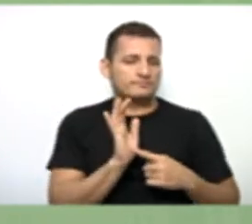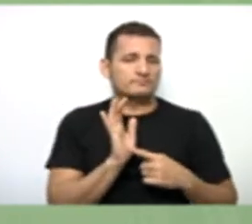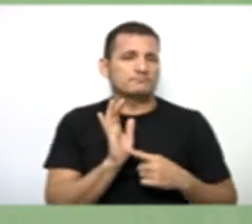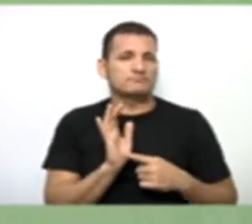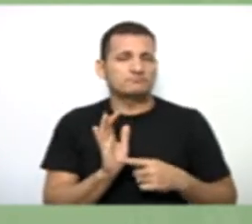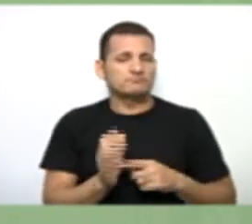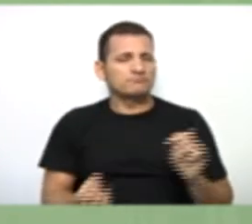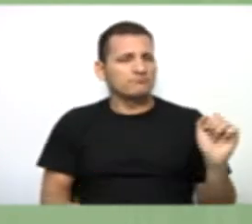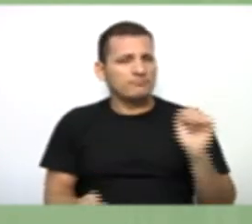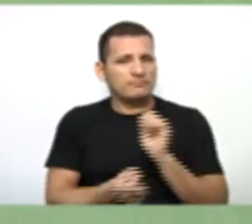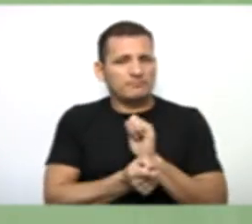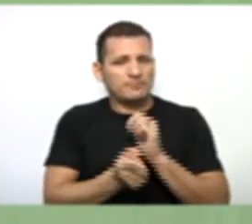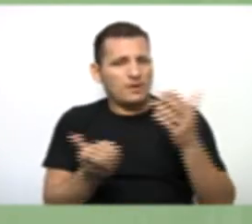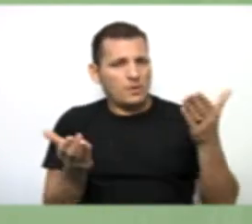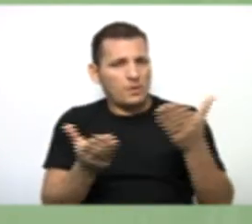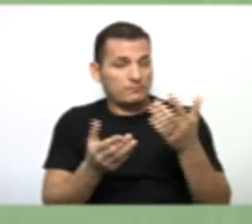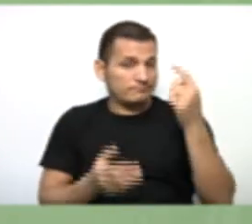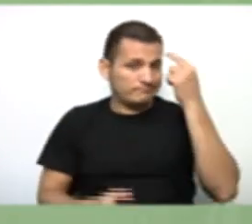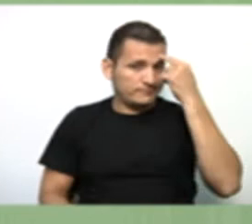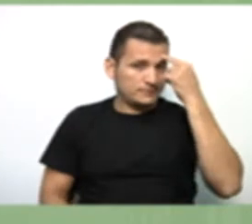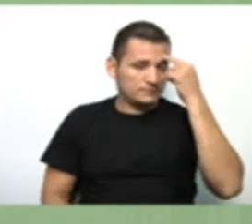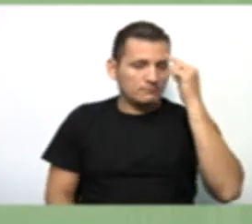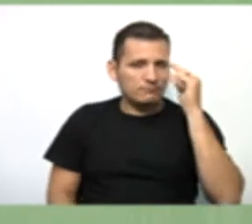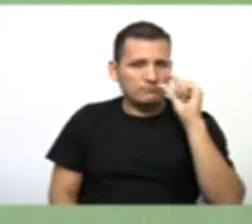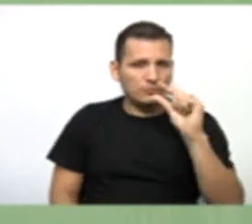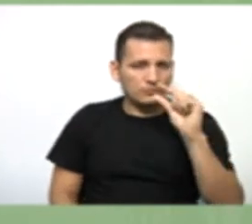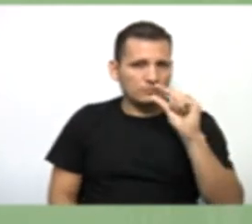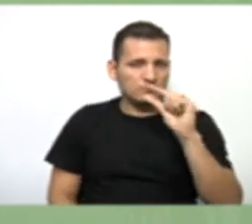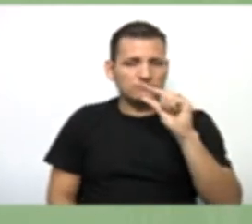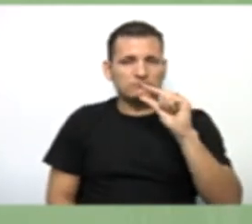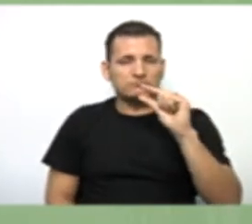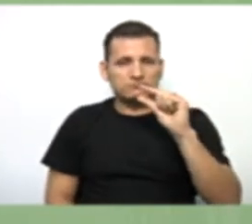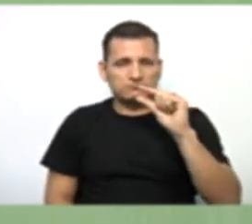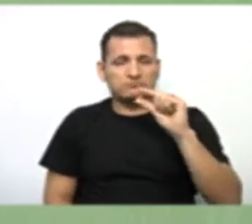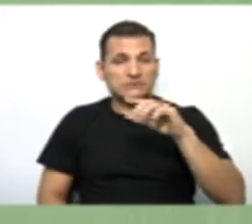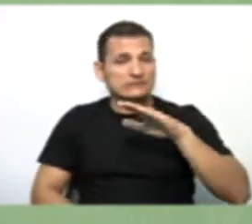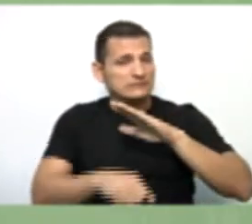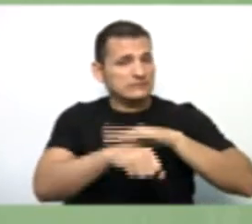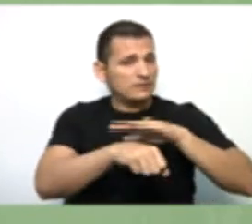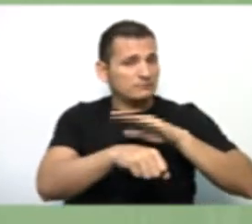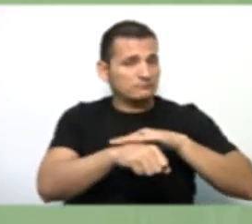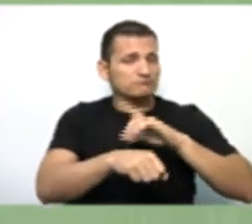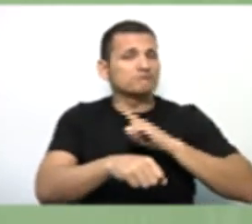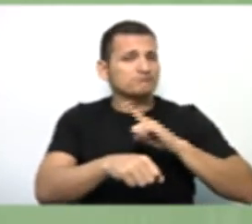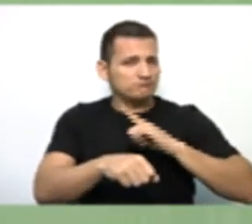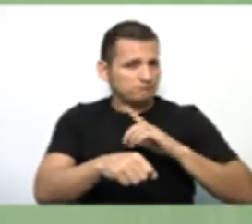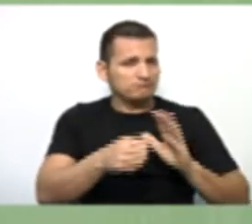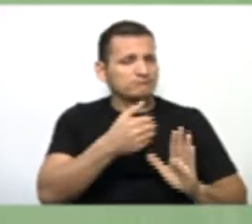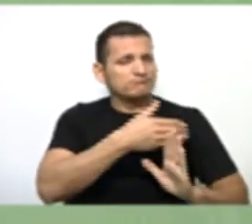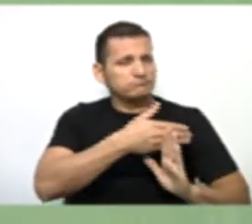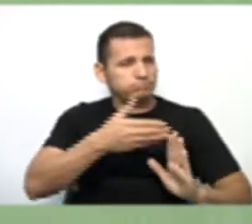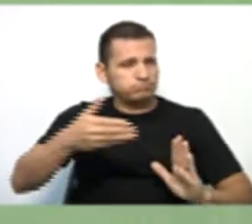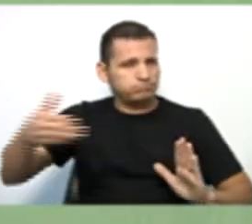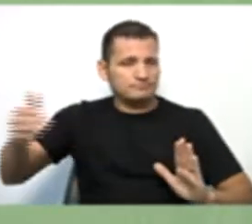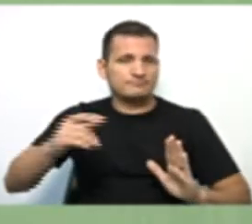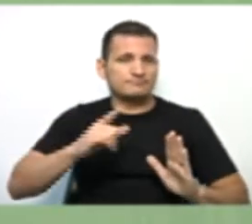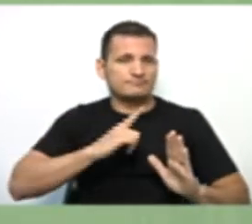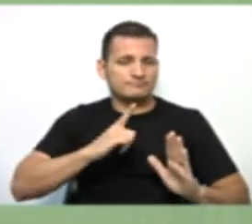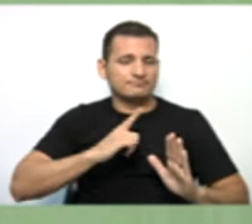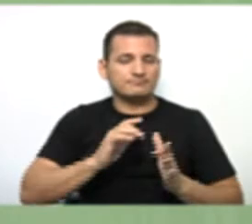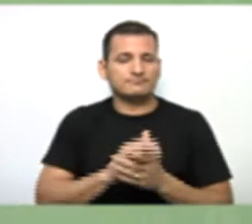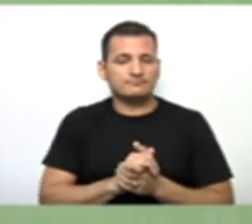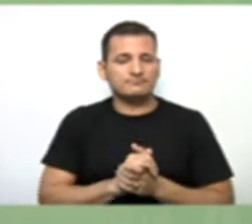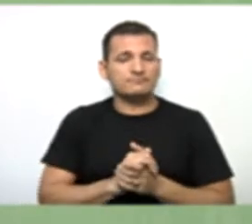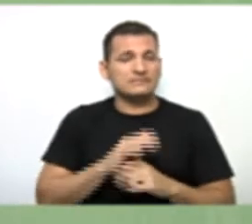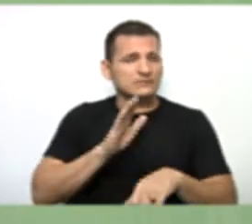Pare agora e pense um pouco. Ouça, o tempo está a passar. O tempo